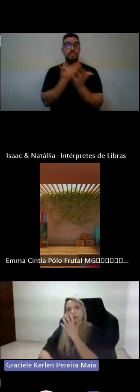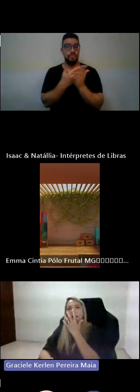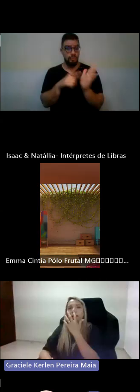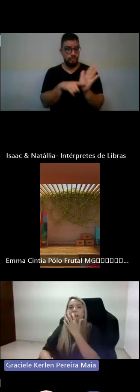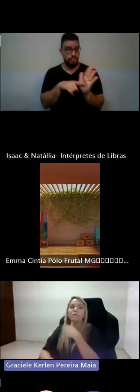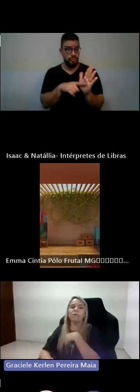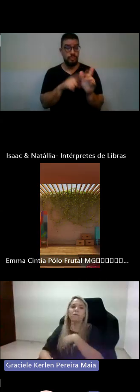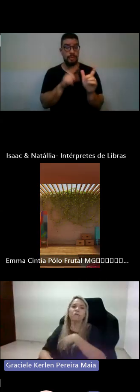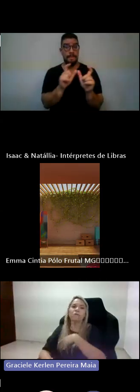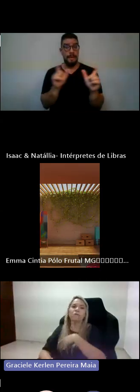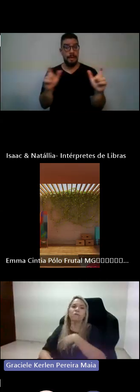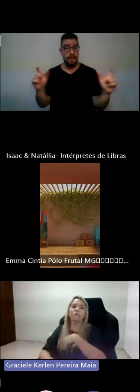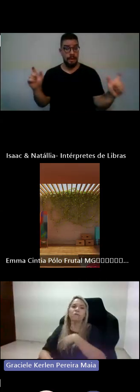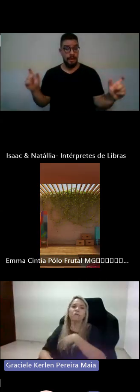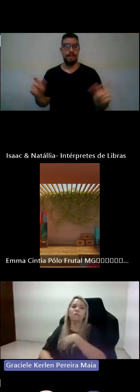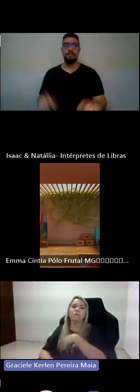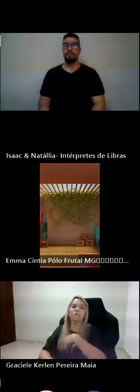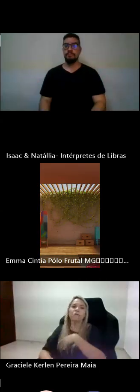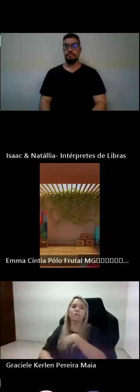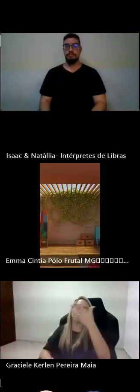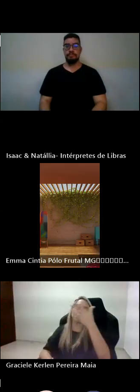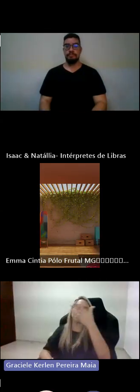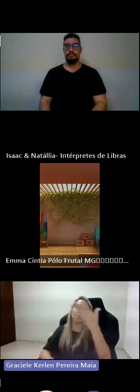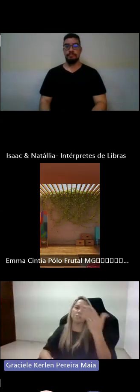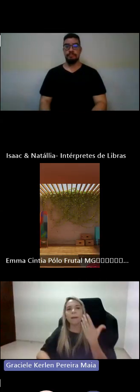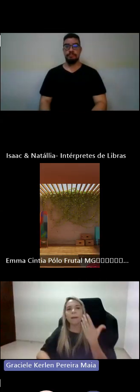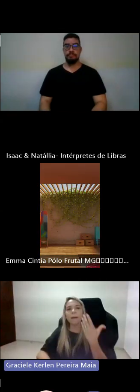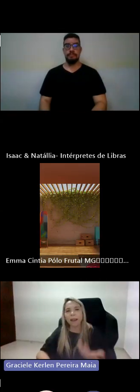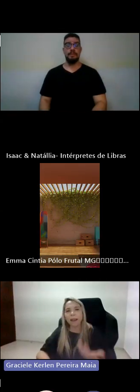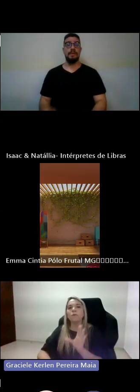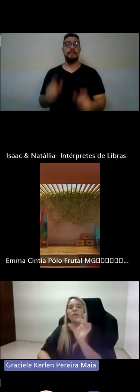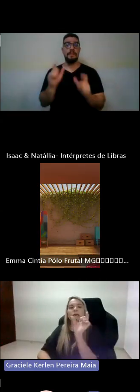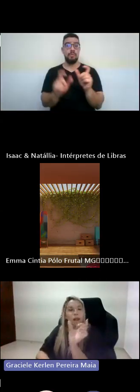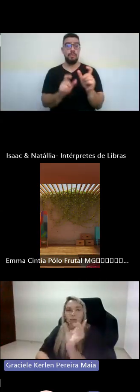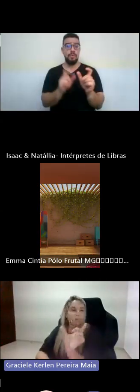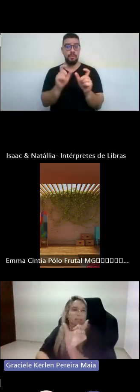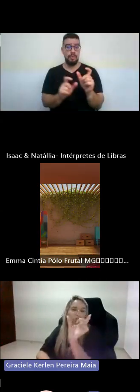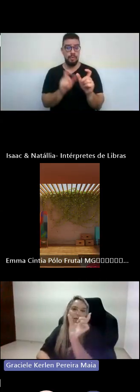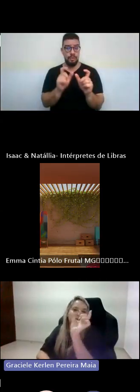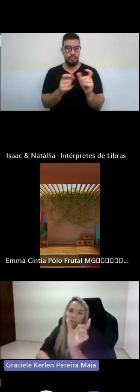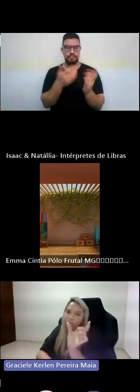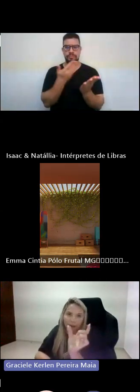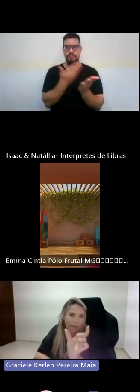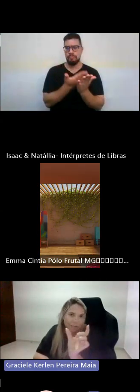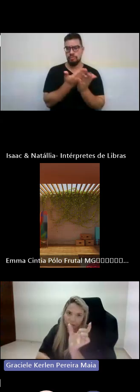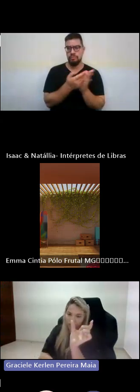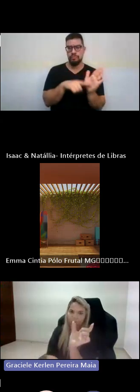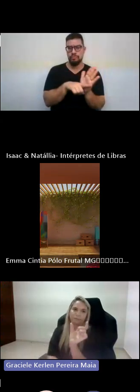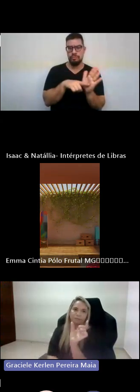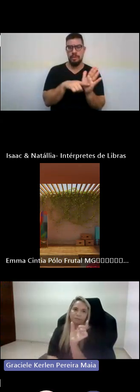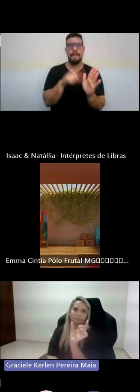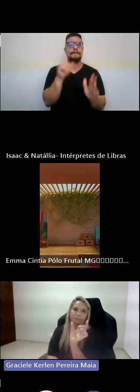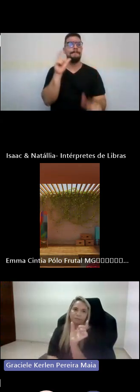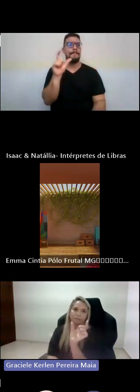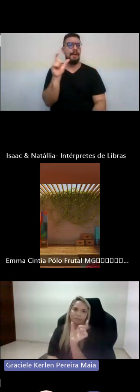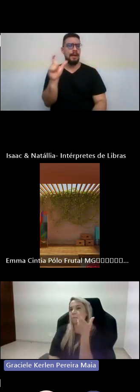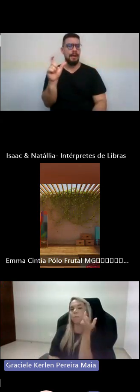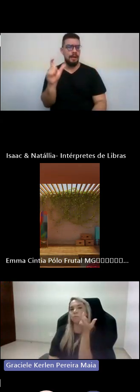essas referências. A morfologia, já vocês estudam a palavra, o que ela pode ser